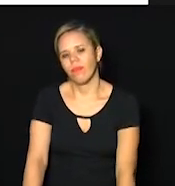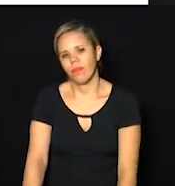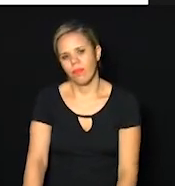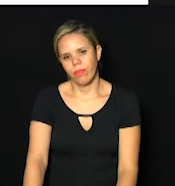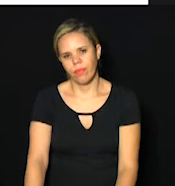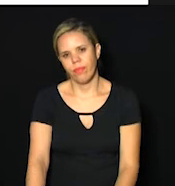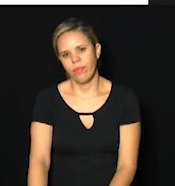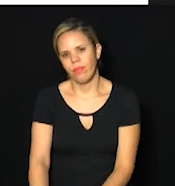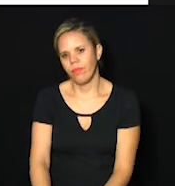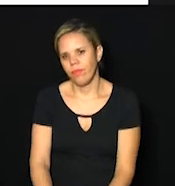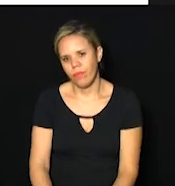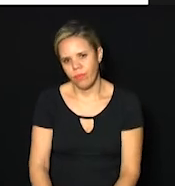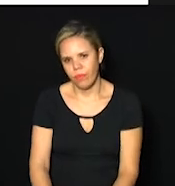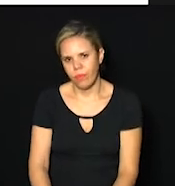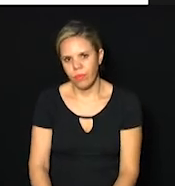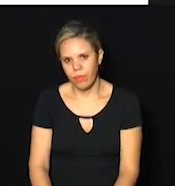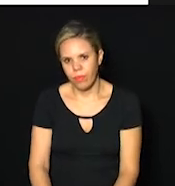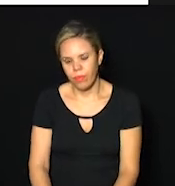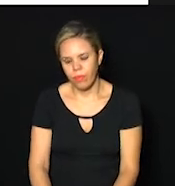É a tela